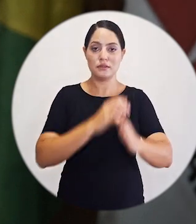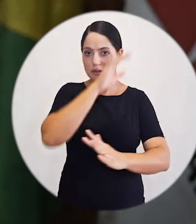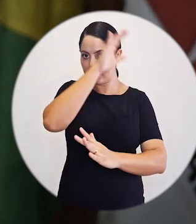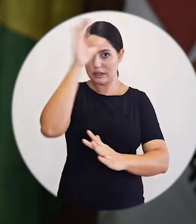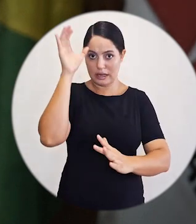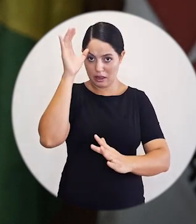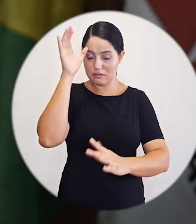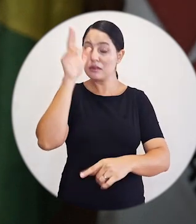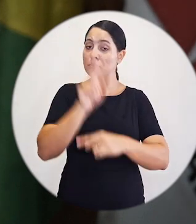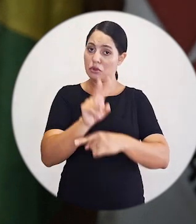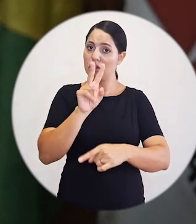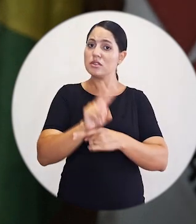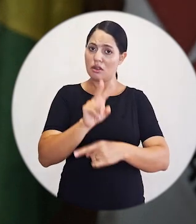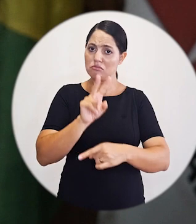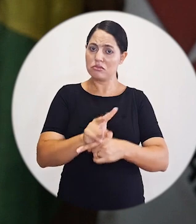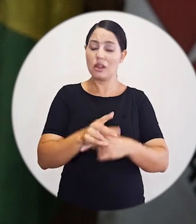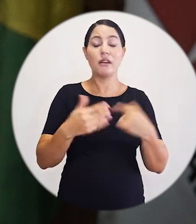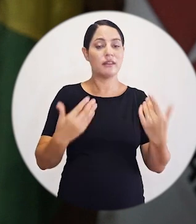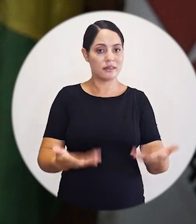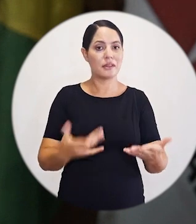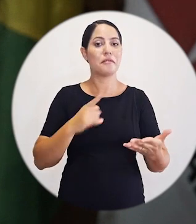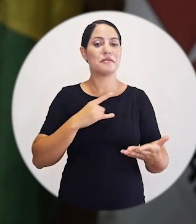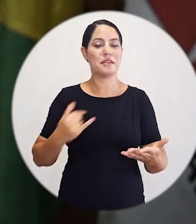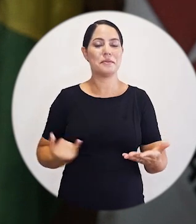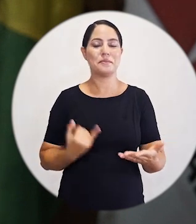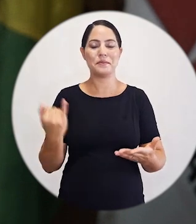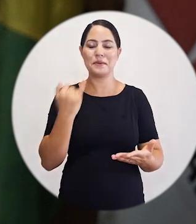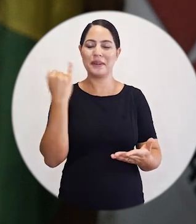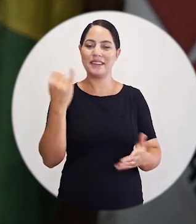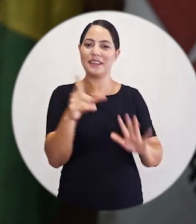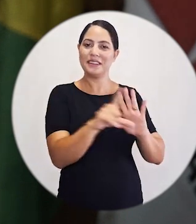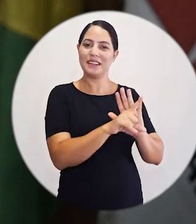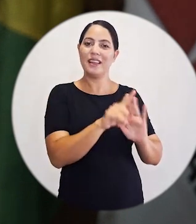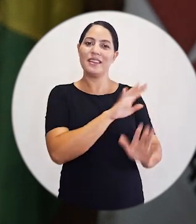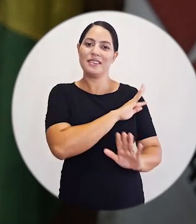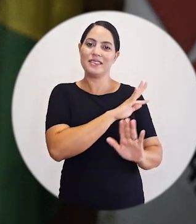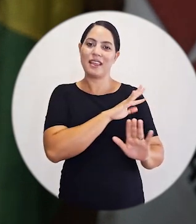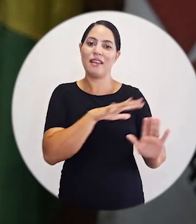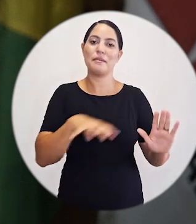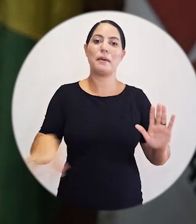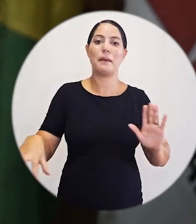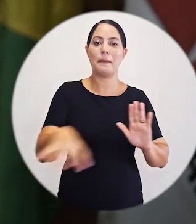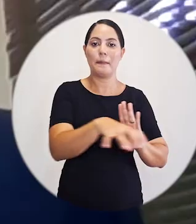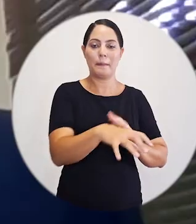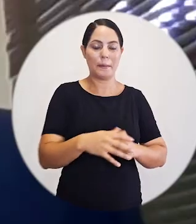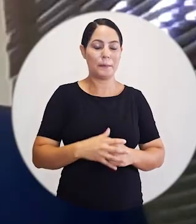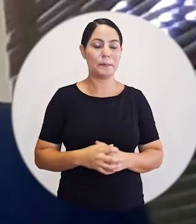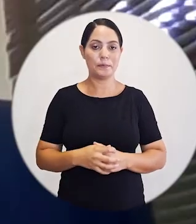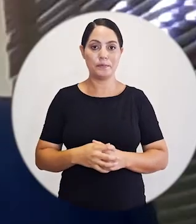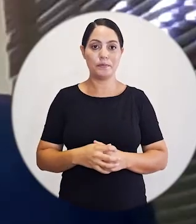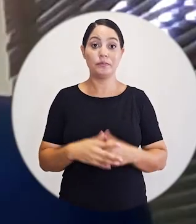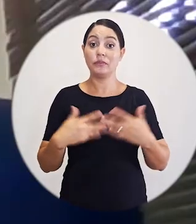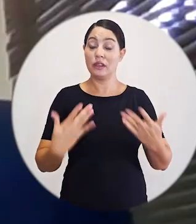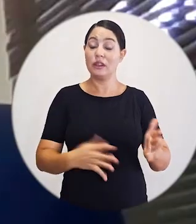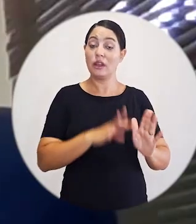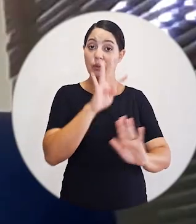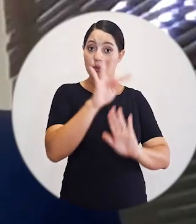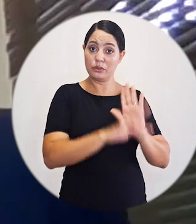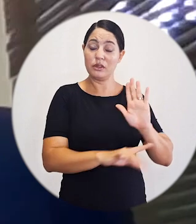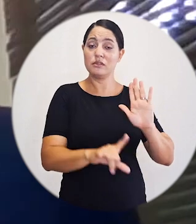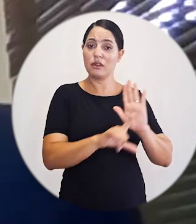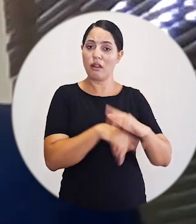dos dados dos clientes e promovam uma atuação alinhada às exigências técnicas e legais do setor. O próprio texto